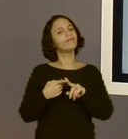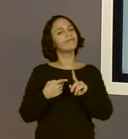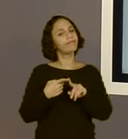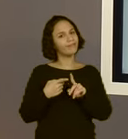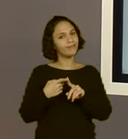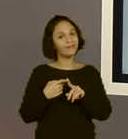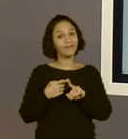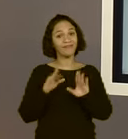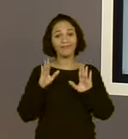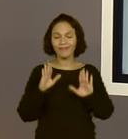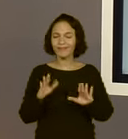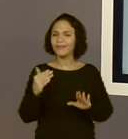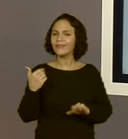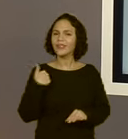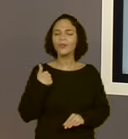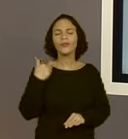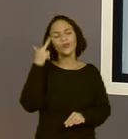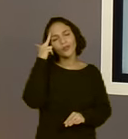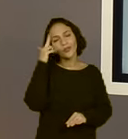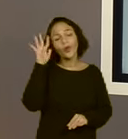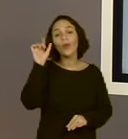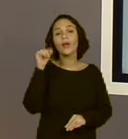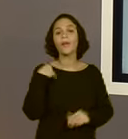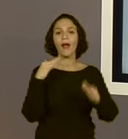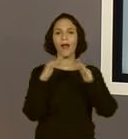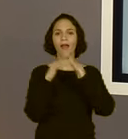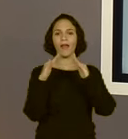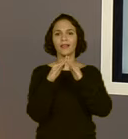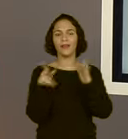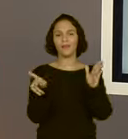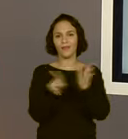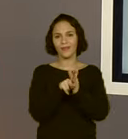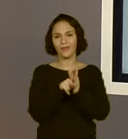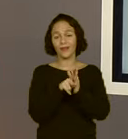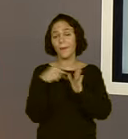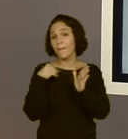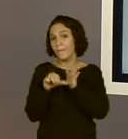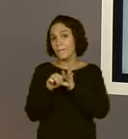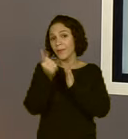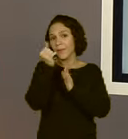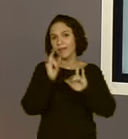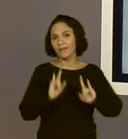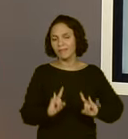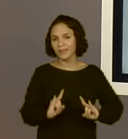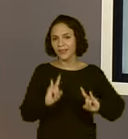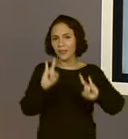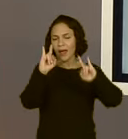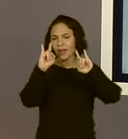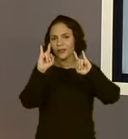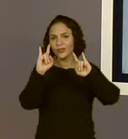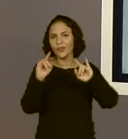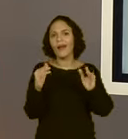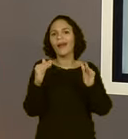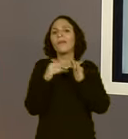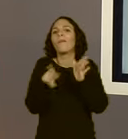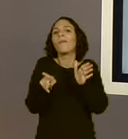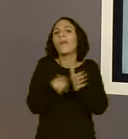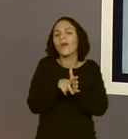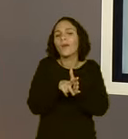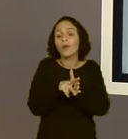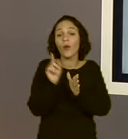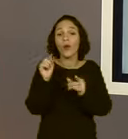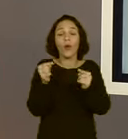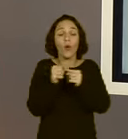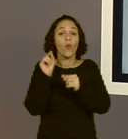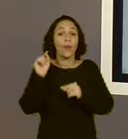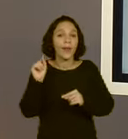delas, mas eu queria destacar aqui a minha casa, né? O meu primeiro apartamento, que foi uma